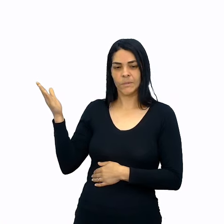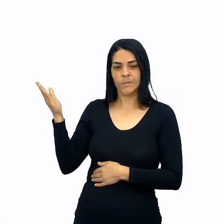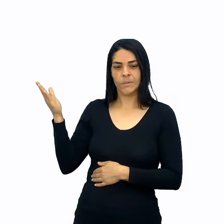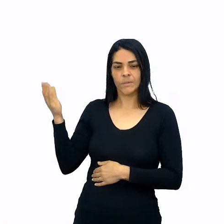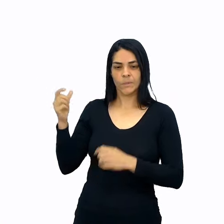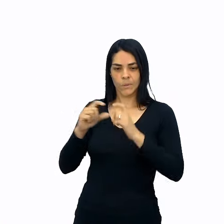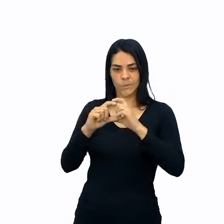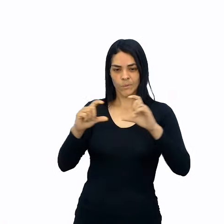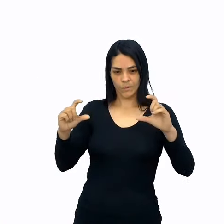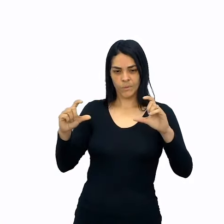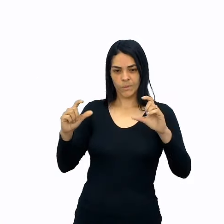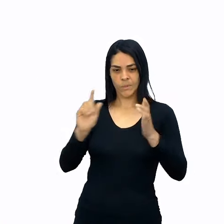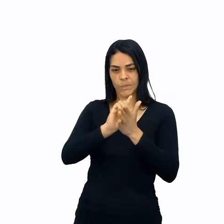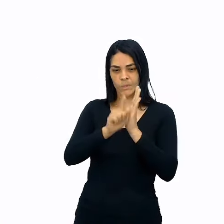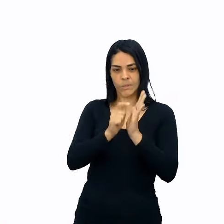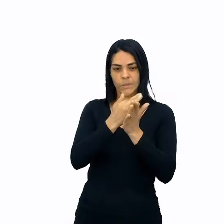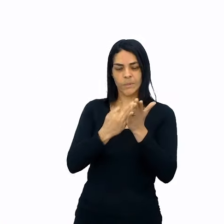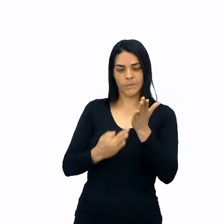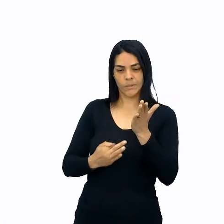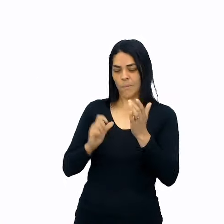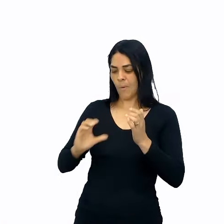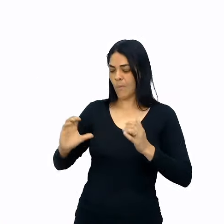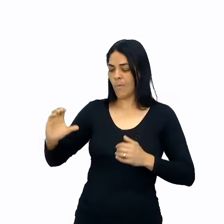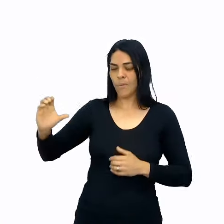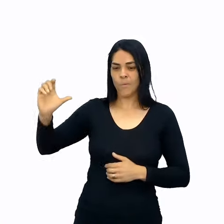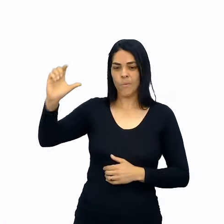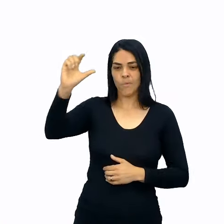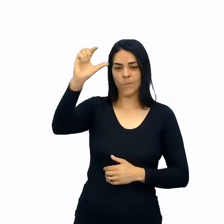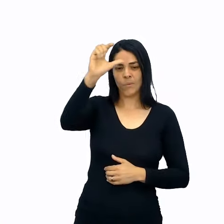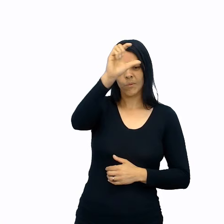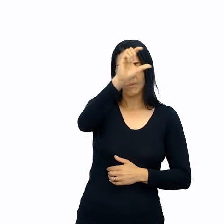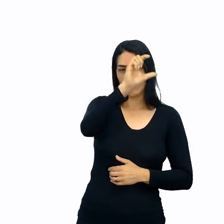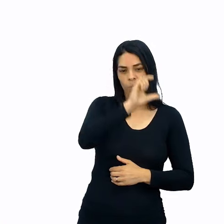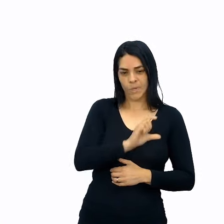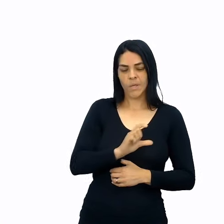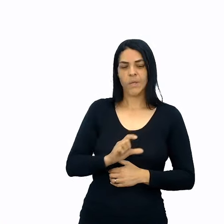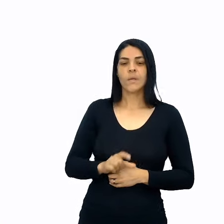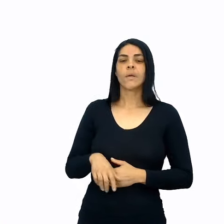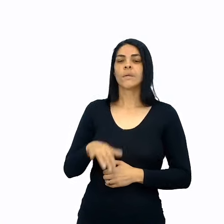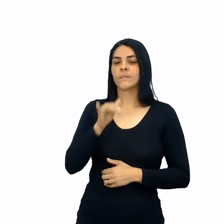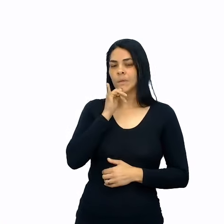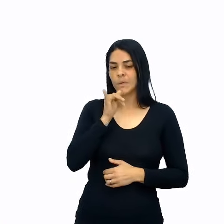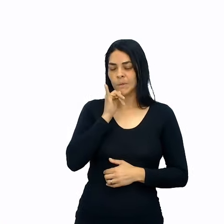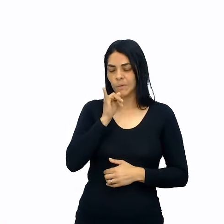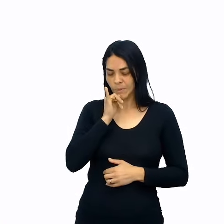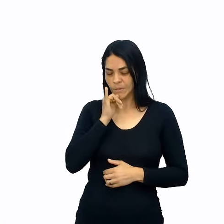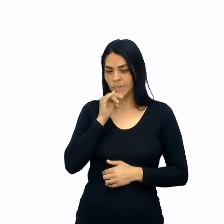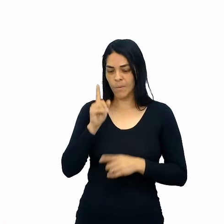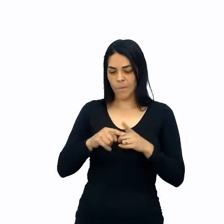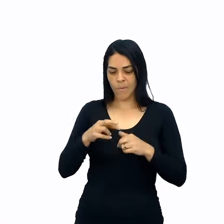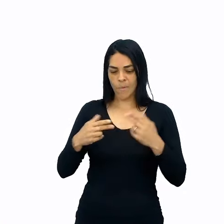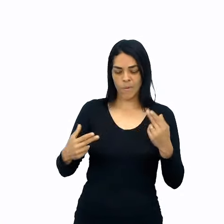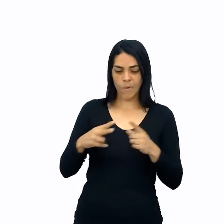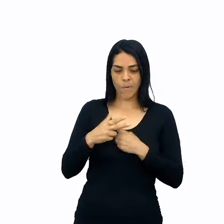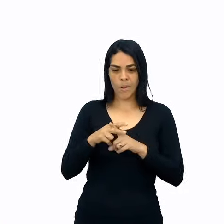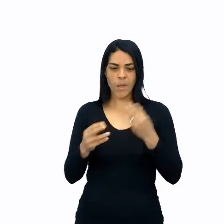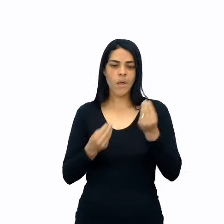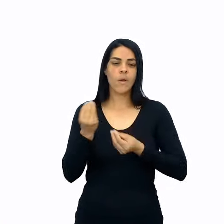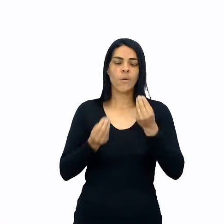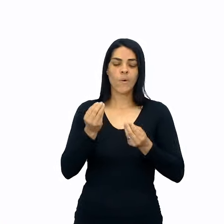e para Dahls também, esse modelo é uma ferramenta que orienta como se organiza o